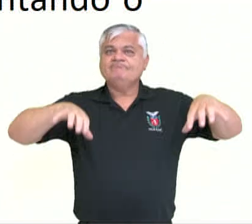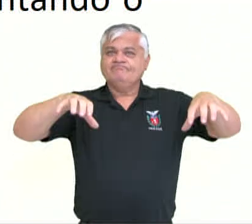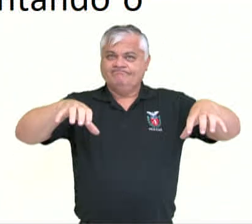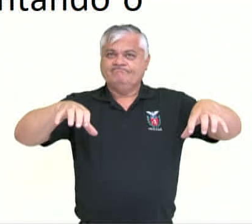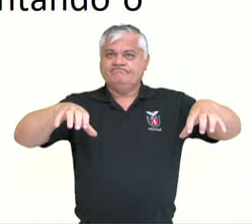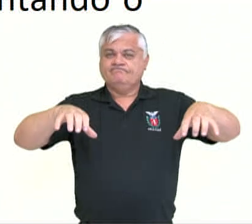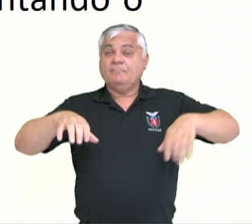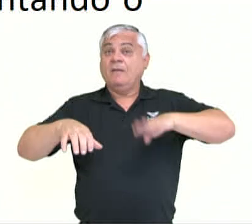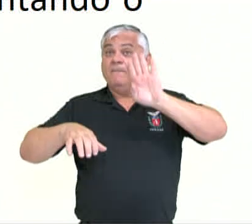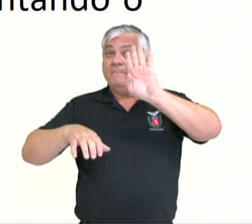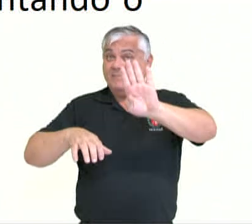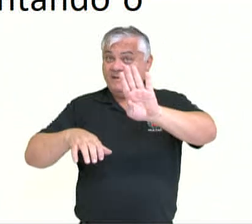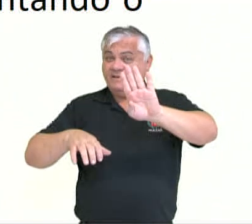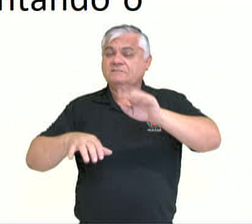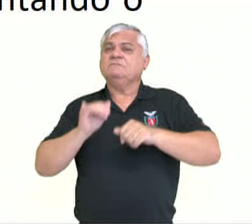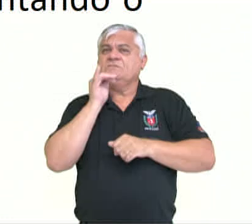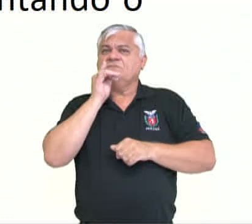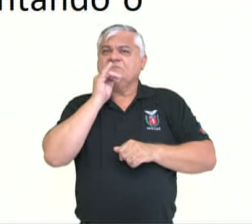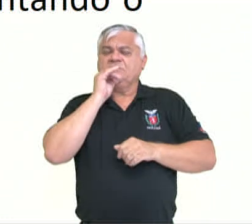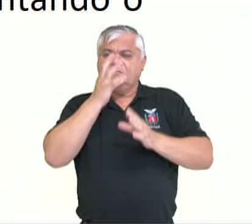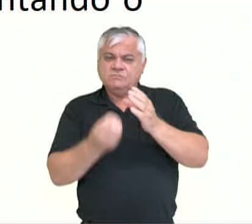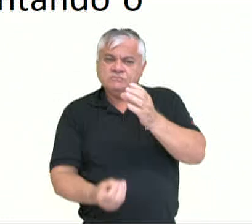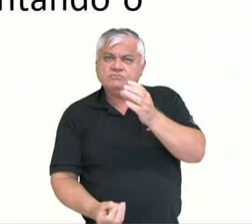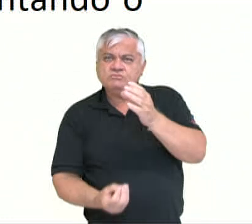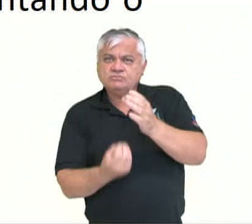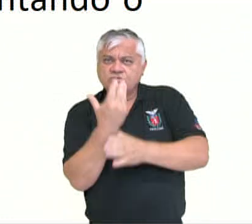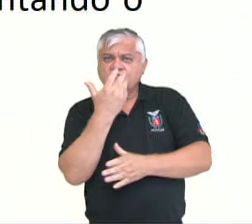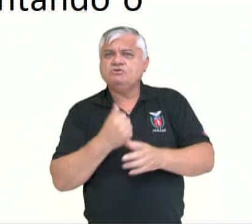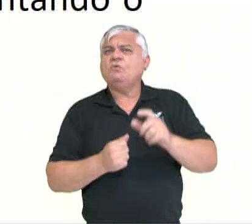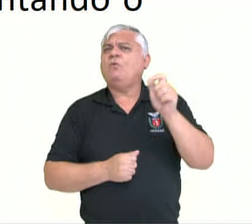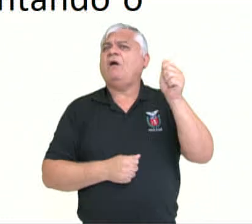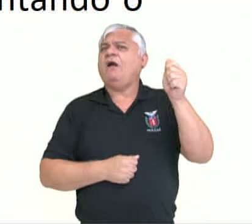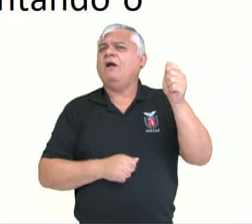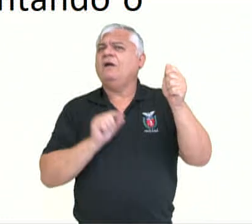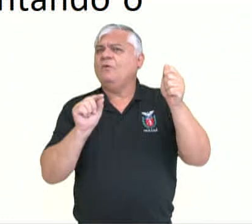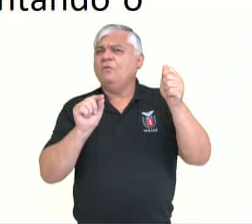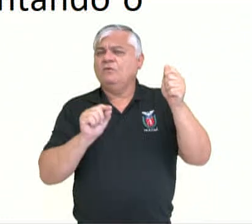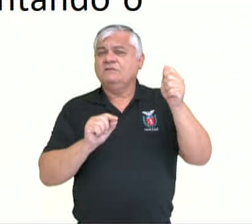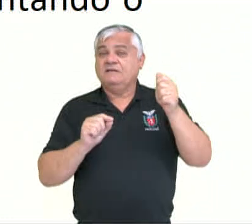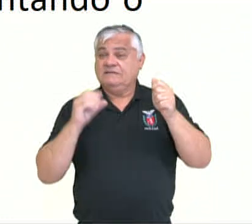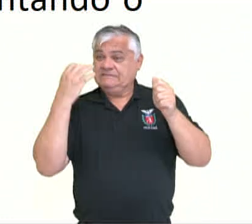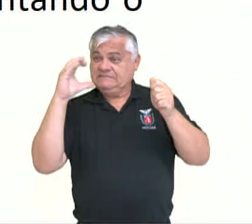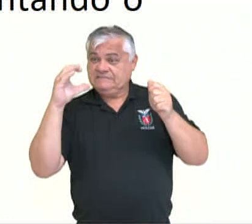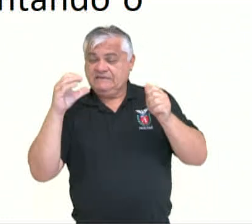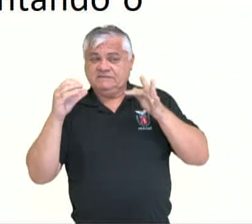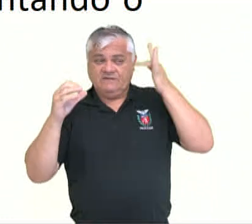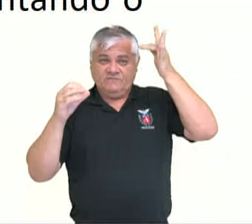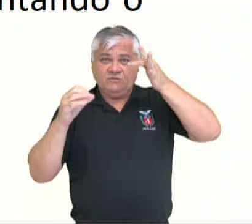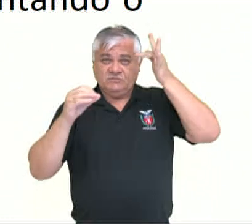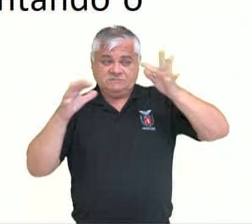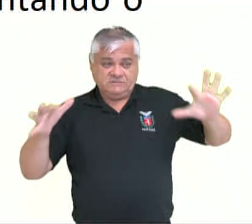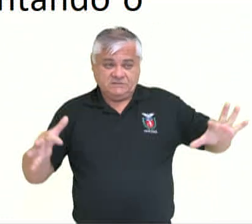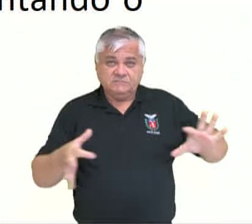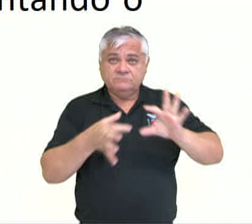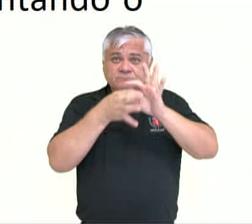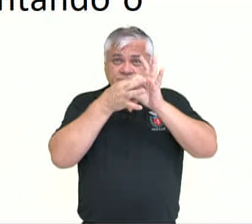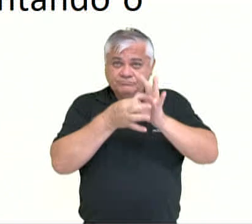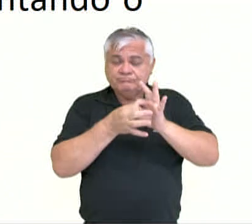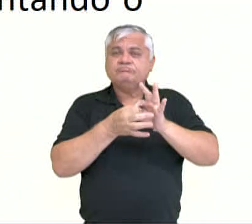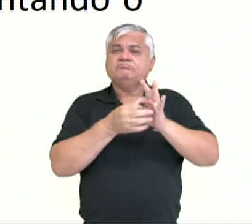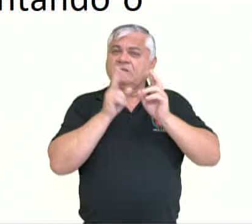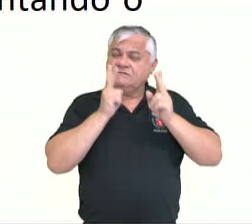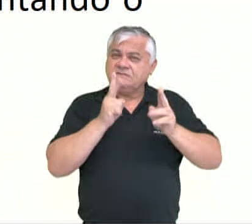é possível afirmar que, na sua origem, alternativa A, ciência e filosofia estavam vinculadas, representando